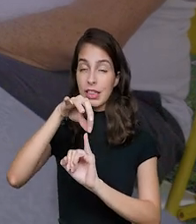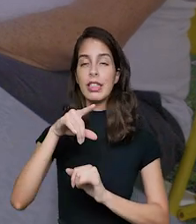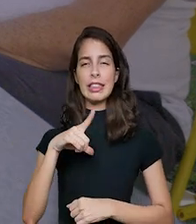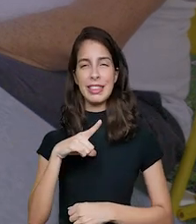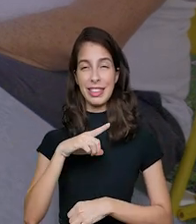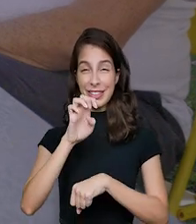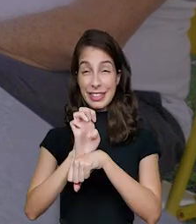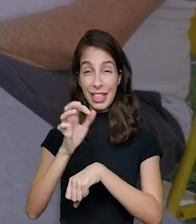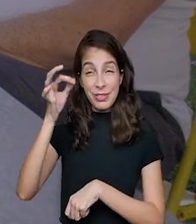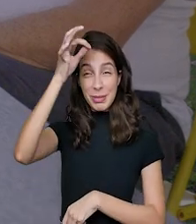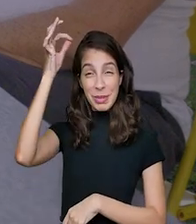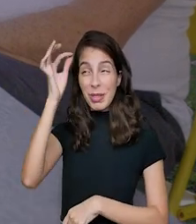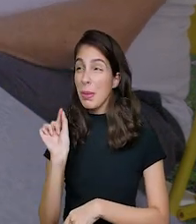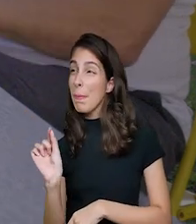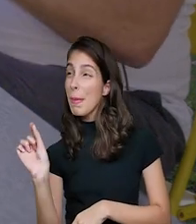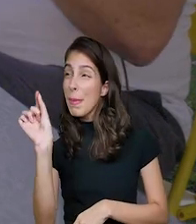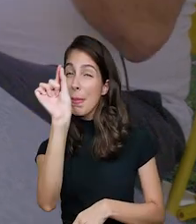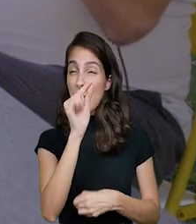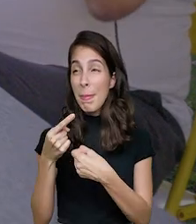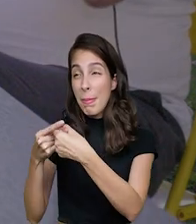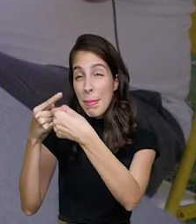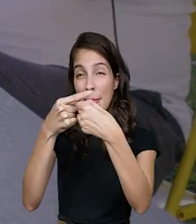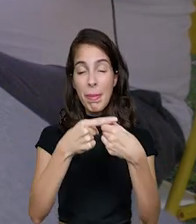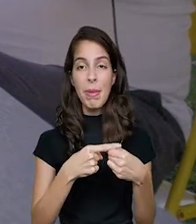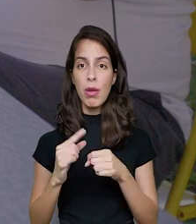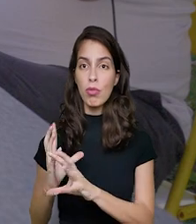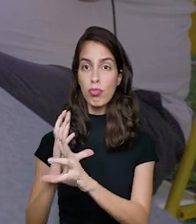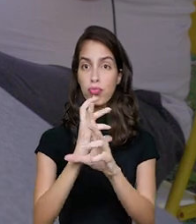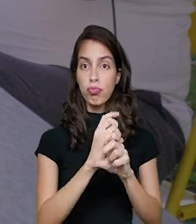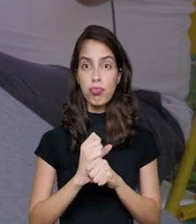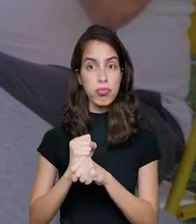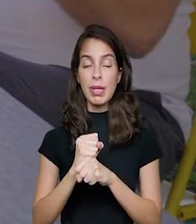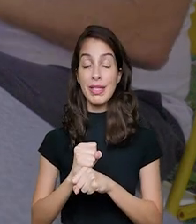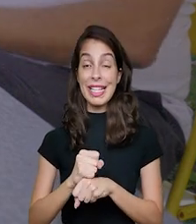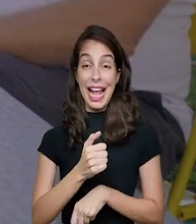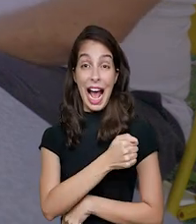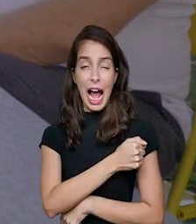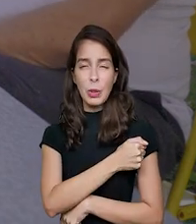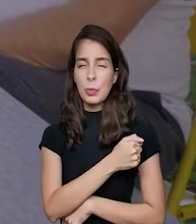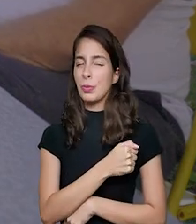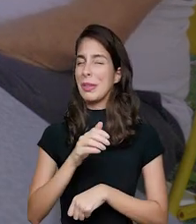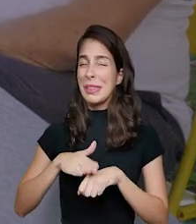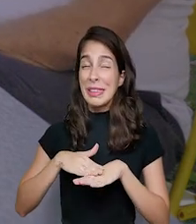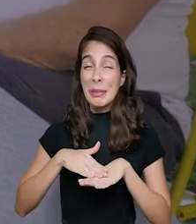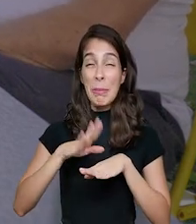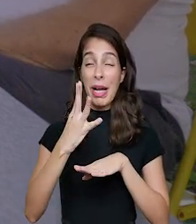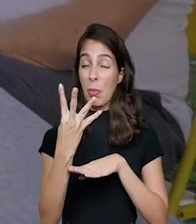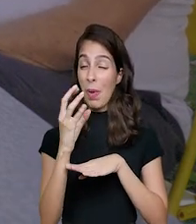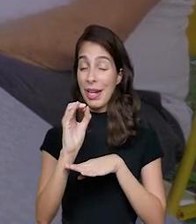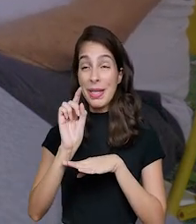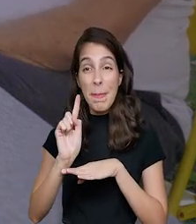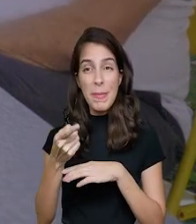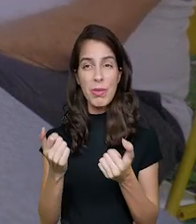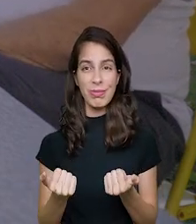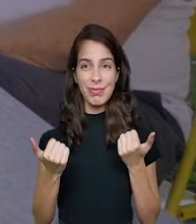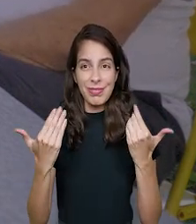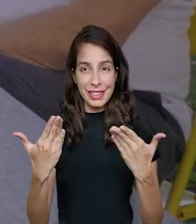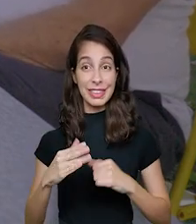Santo dos cursos técnicos aos doutorados são mais de 40.000 estudantes